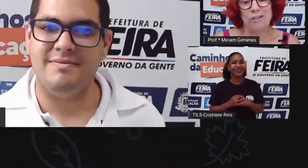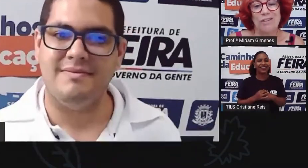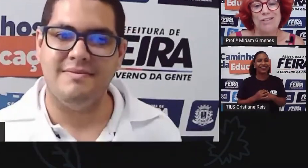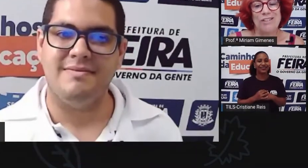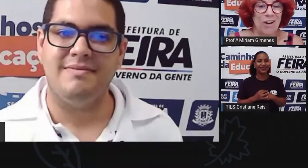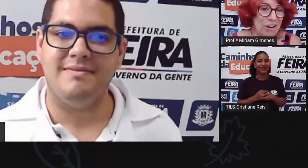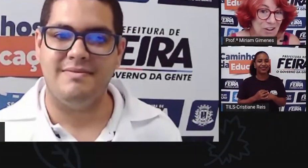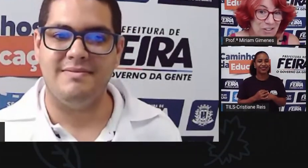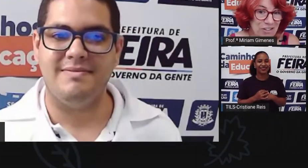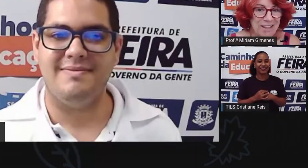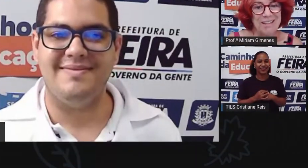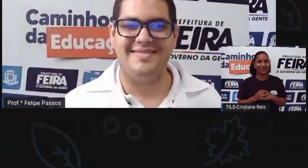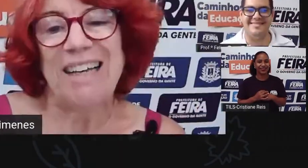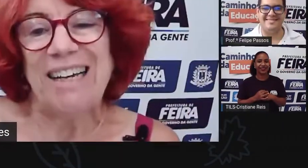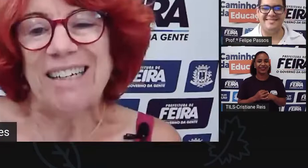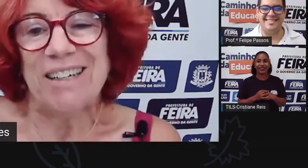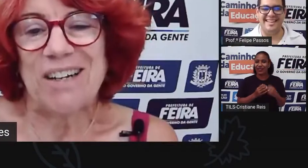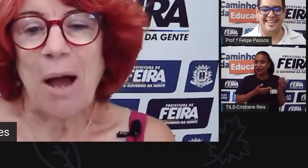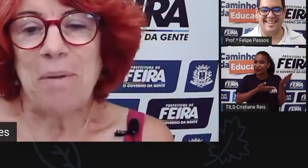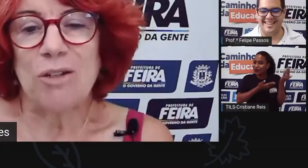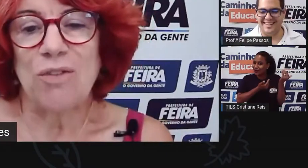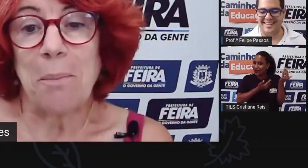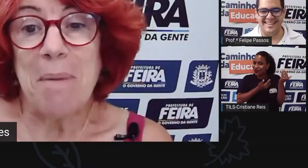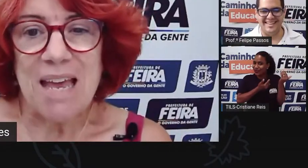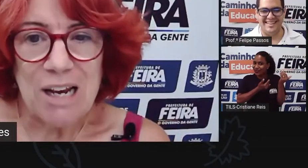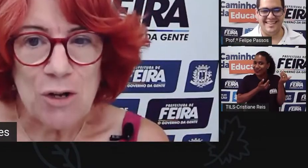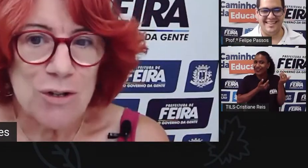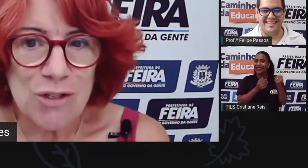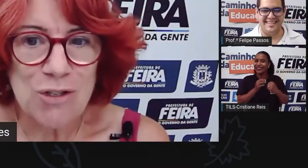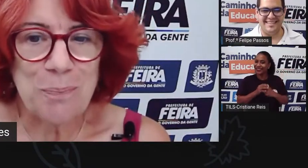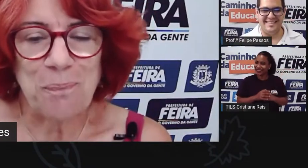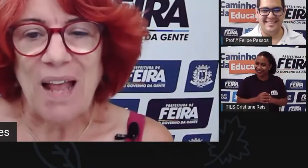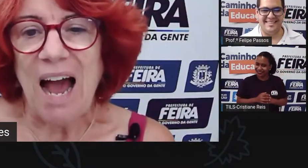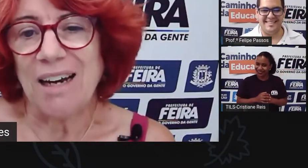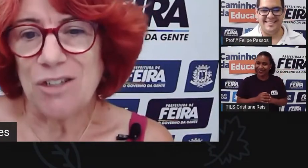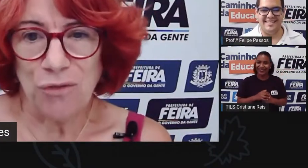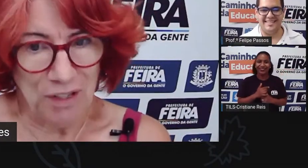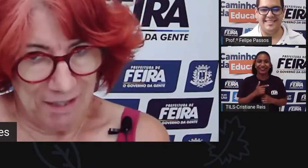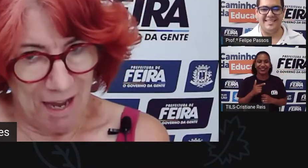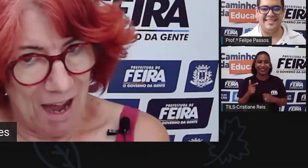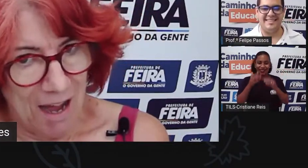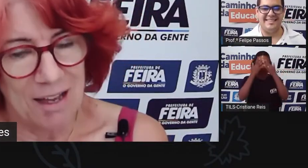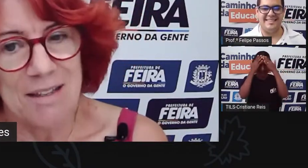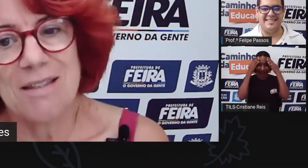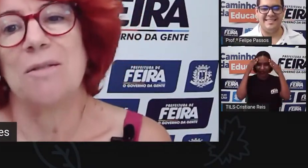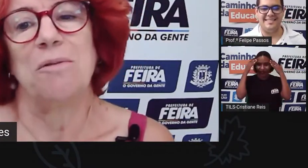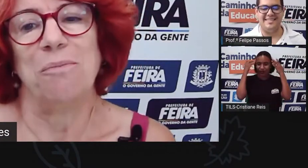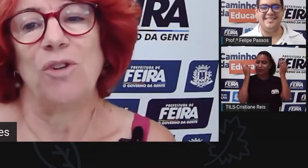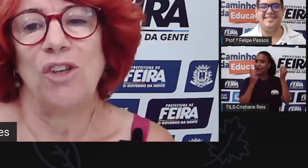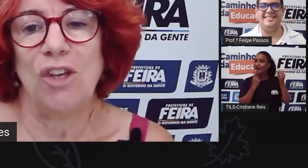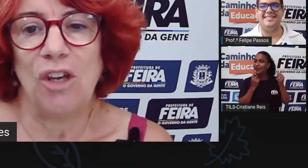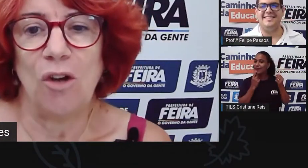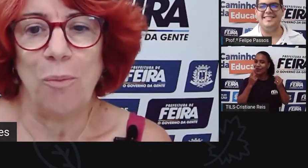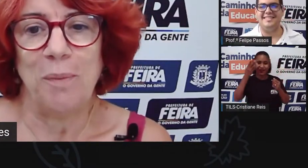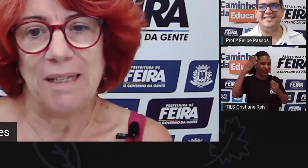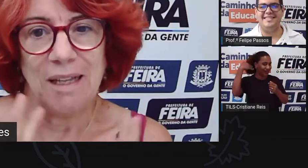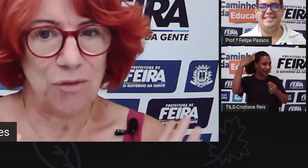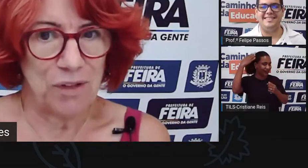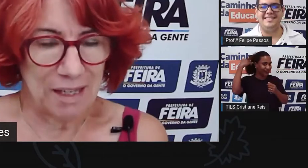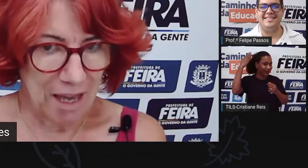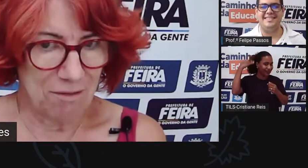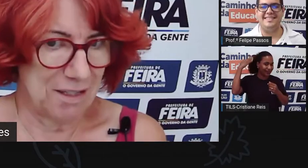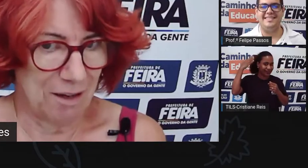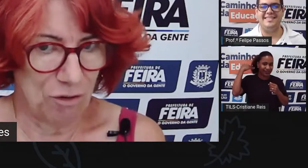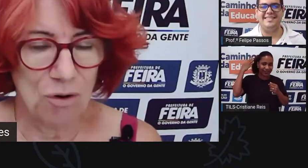Não tão jovem Cabelos vermelhos Artificiais Porque eu me